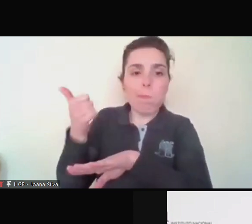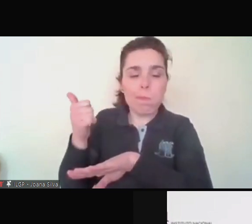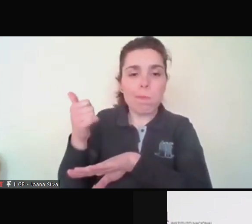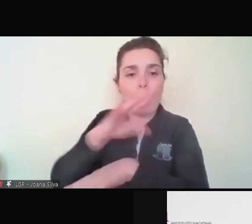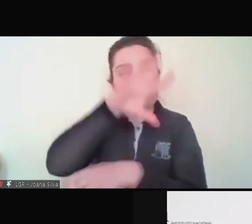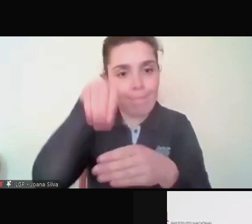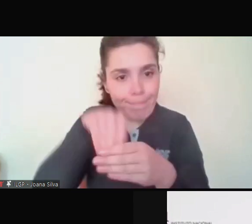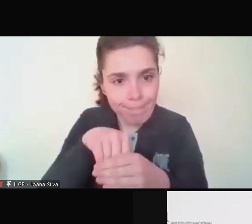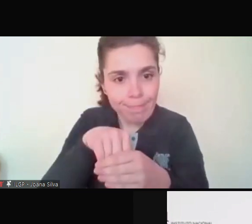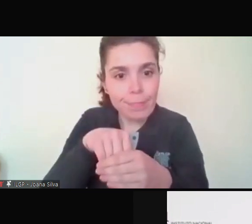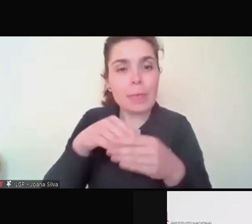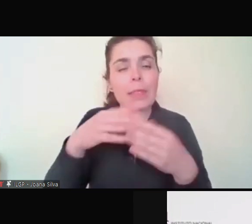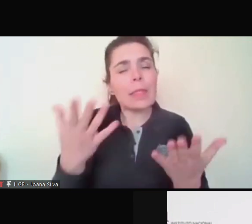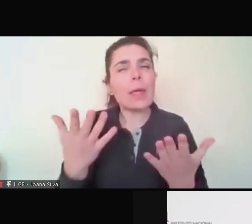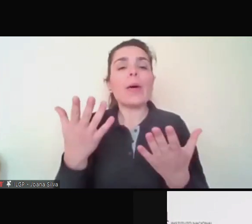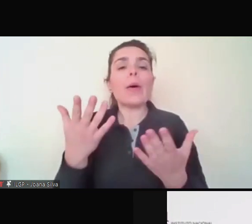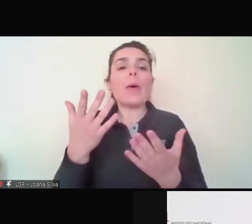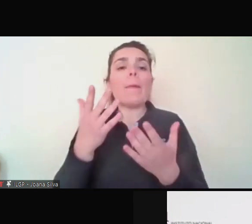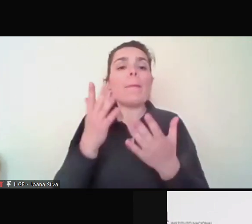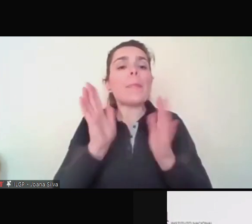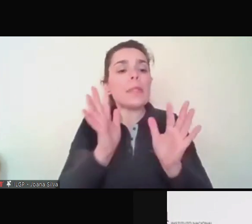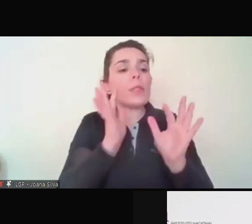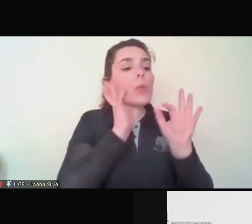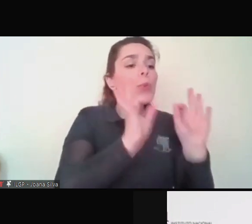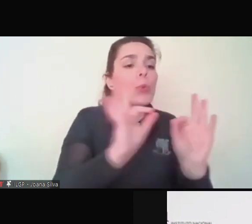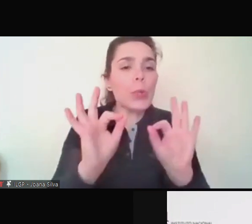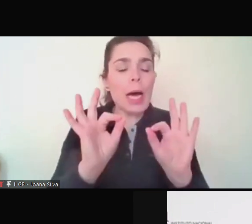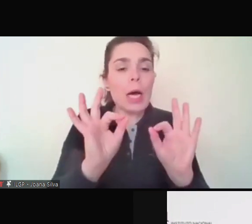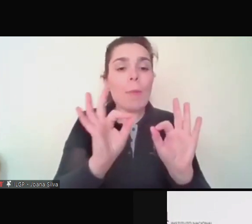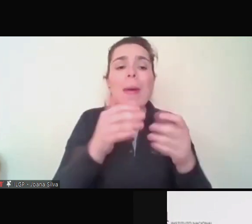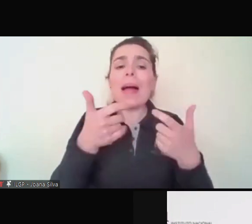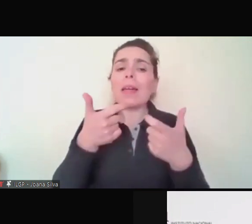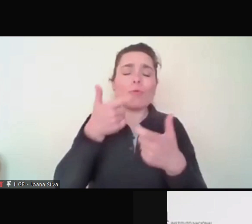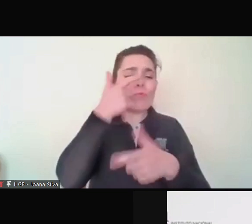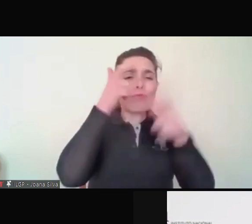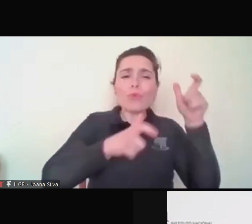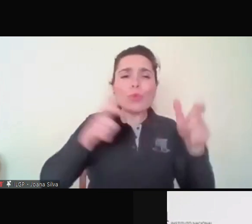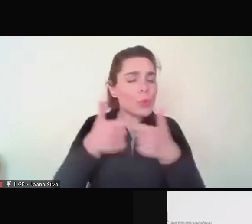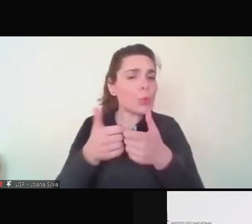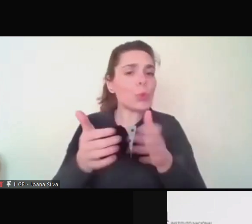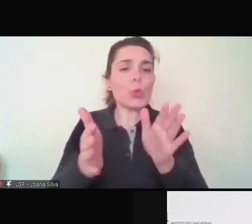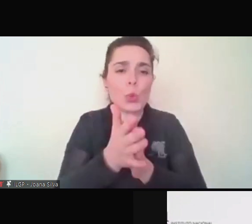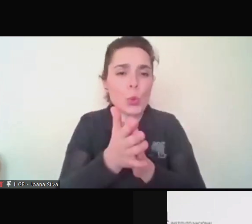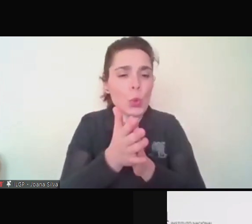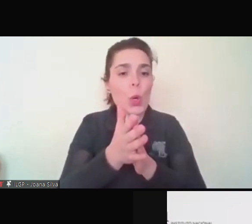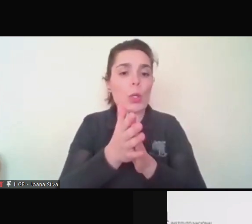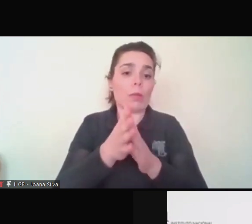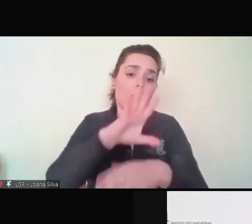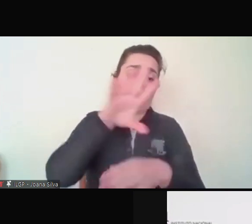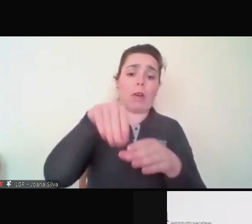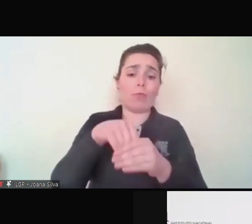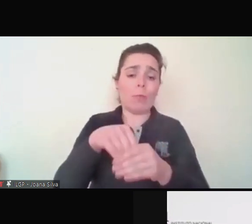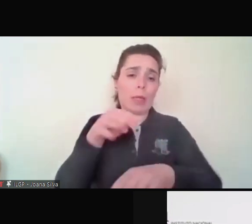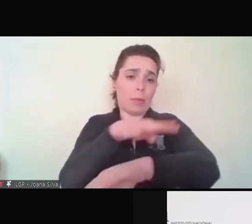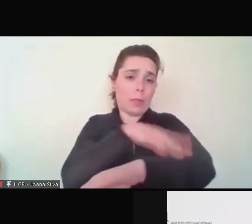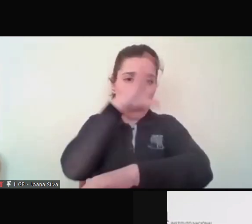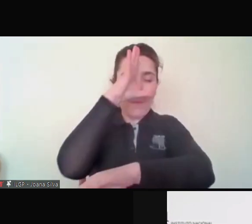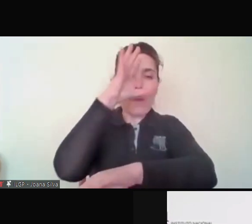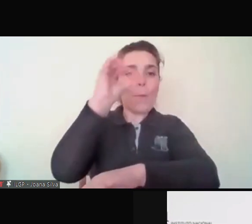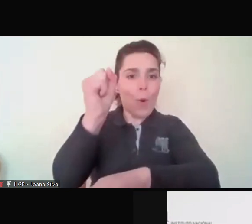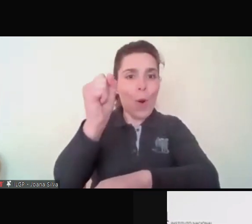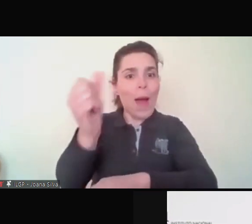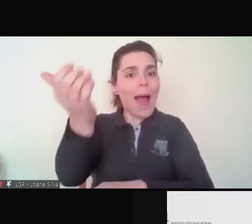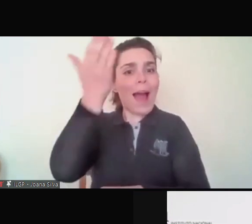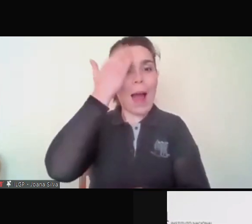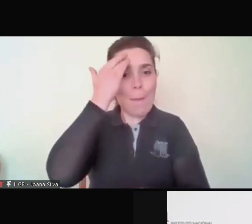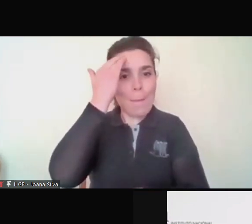um particular cuidado na capacitação transversal dos trabalhadores em ferramentas de produtividade, de modo a garantir que